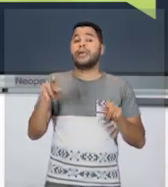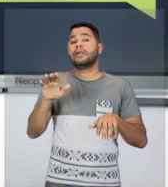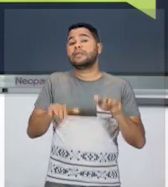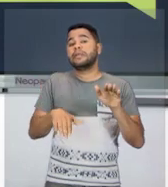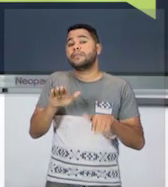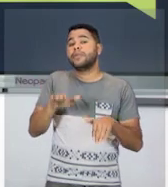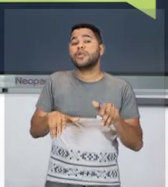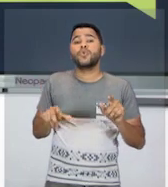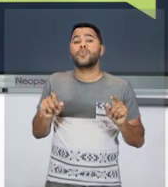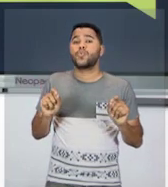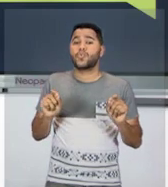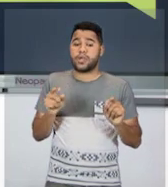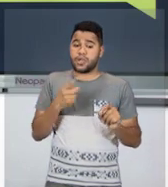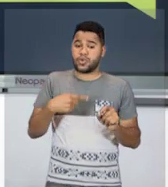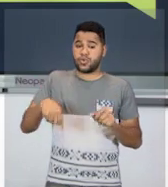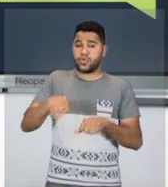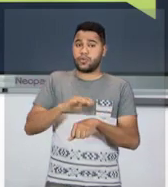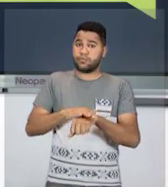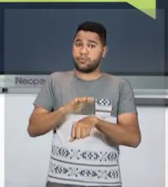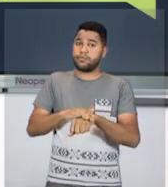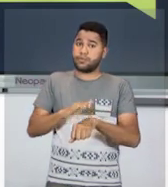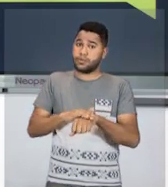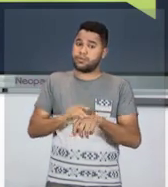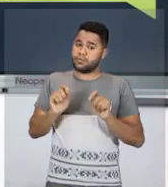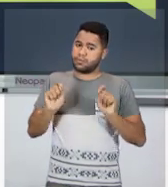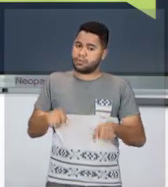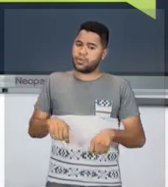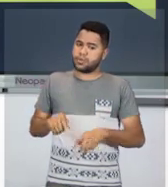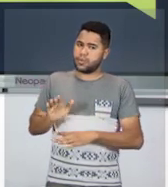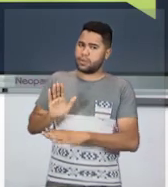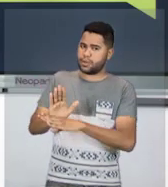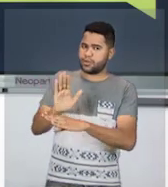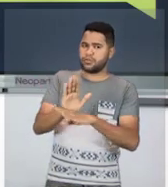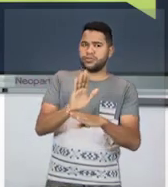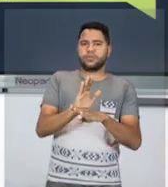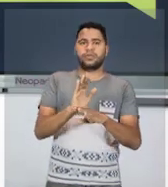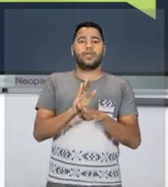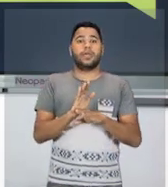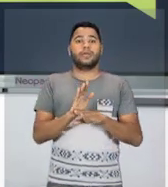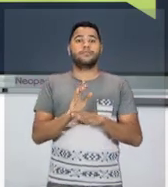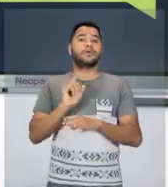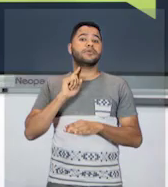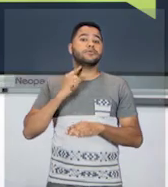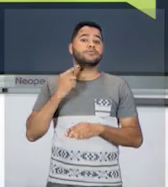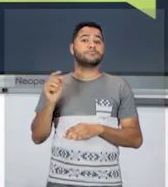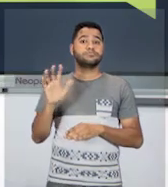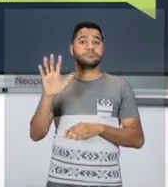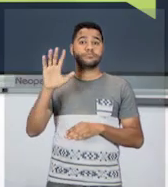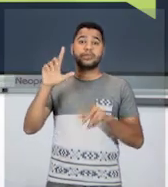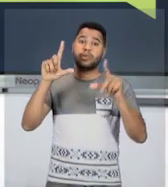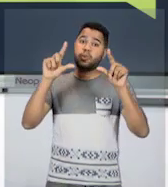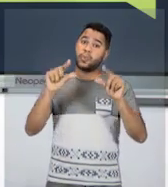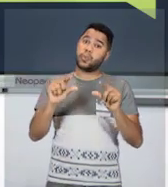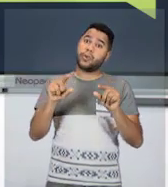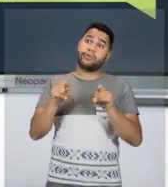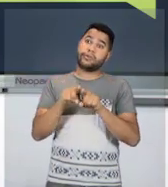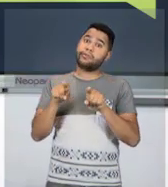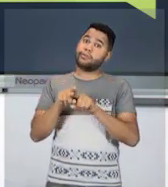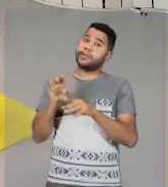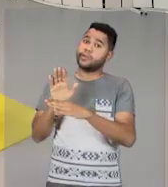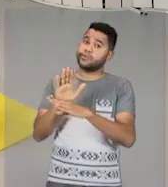muito de nós nós podemos contribuir para diminuir ou aumentar essa poluição